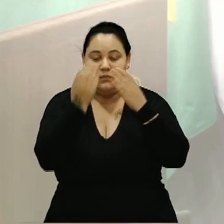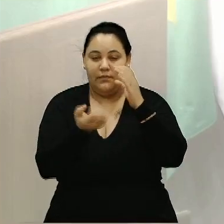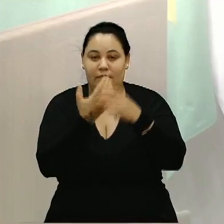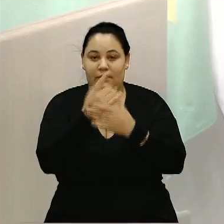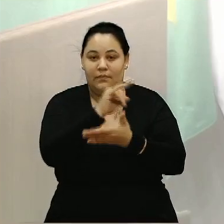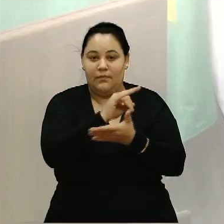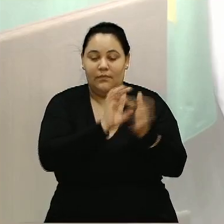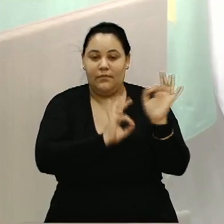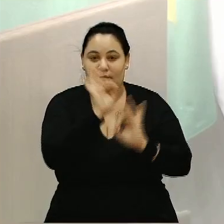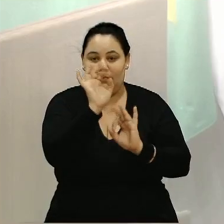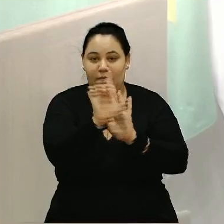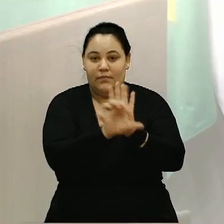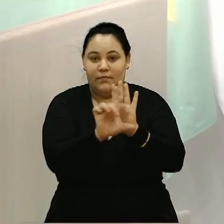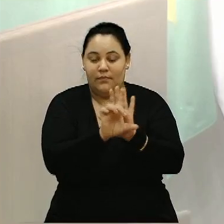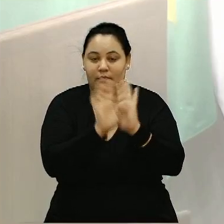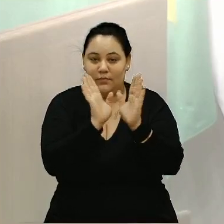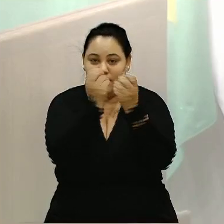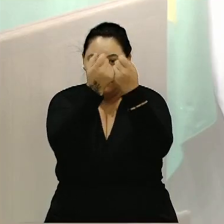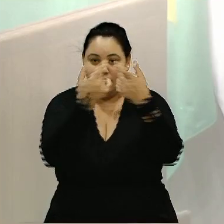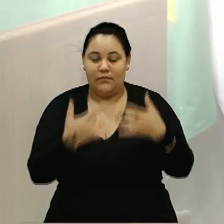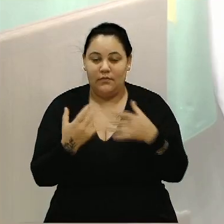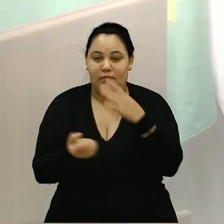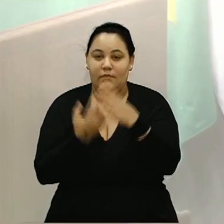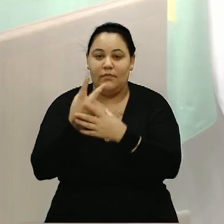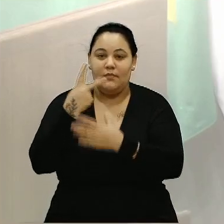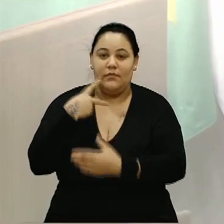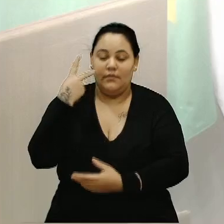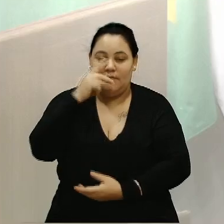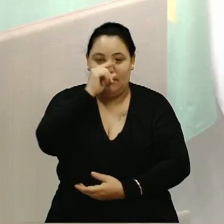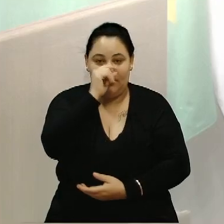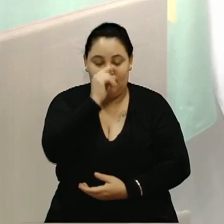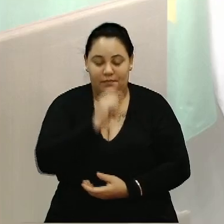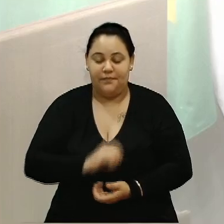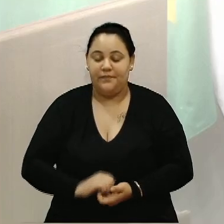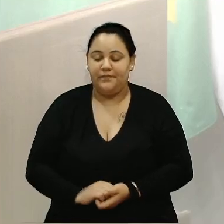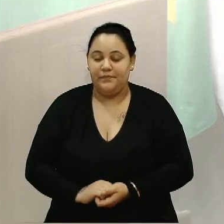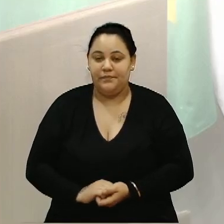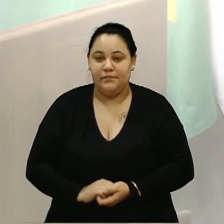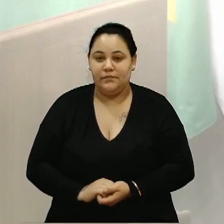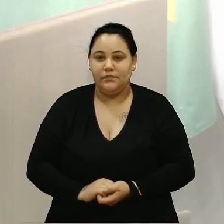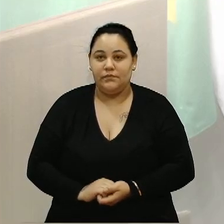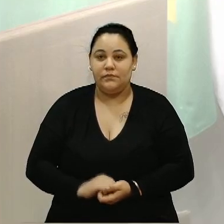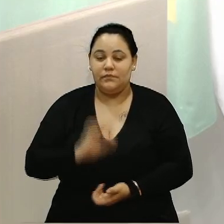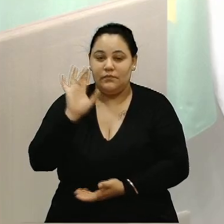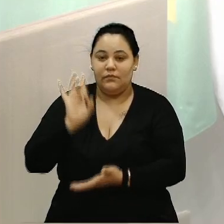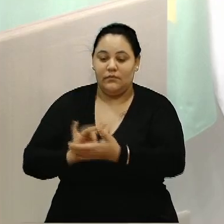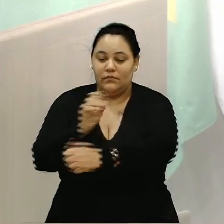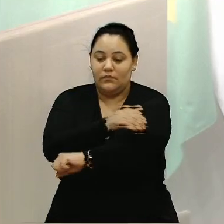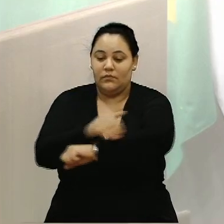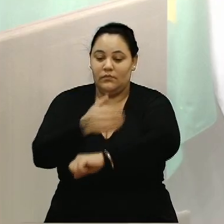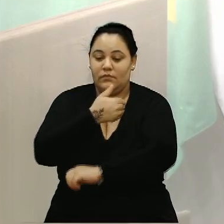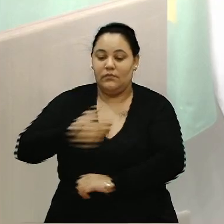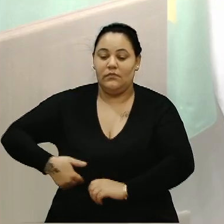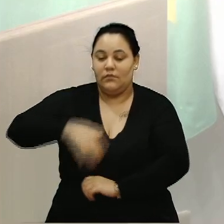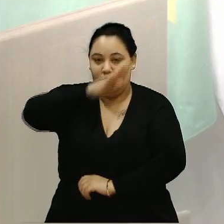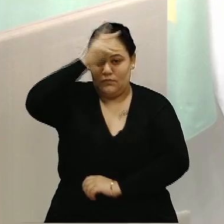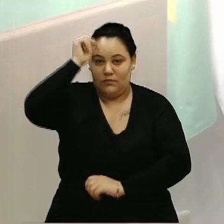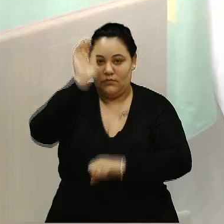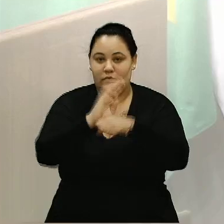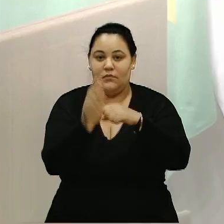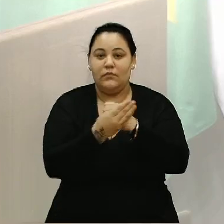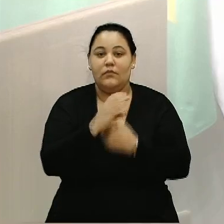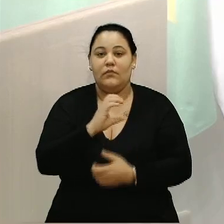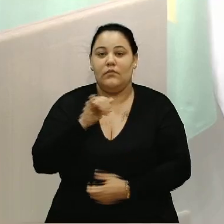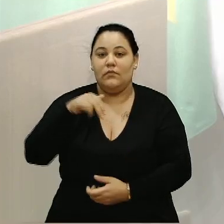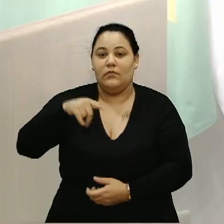lei supramencionado, de autoria do vereador Sandro Luiz Fantinel, que denomina Via Pública Municipal no bairro